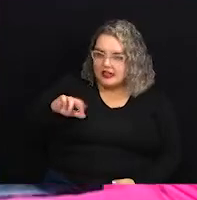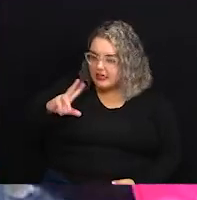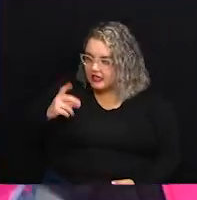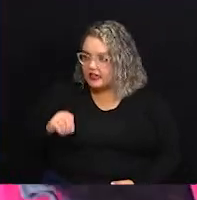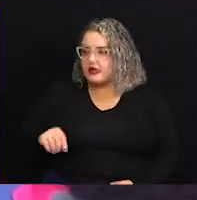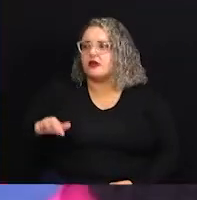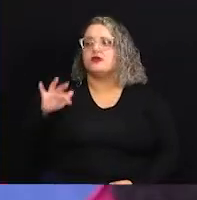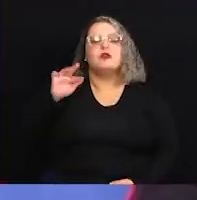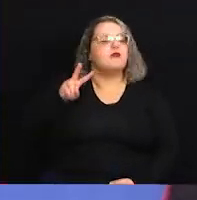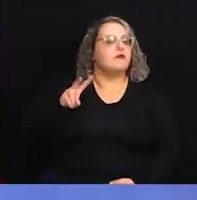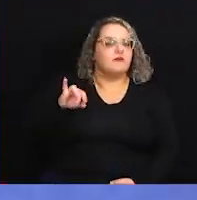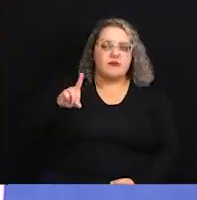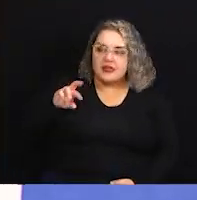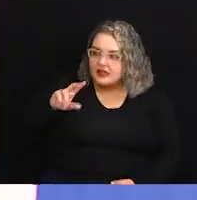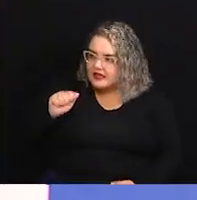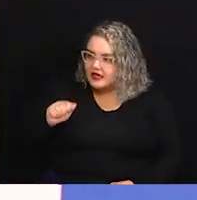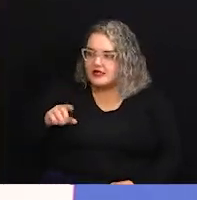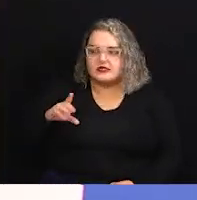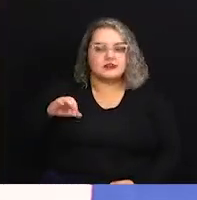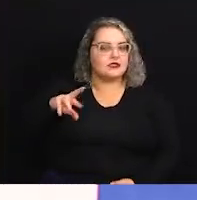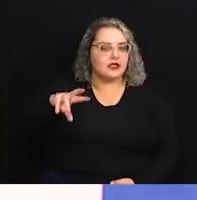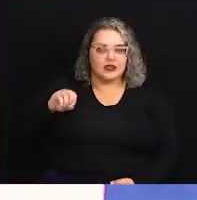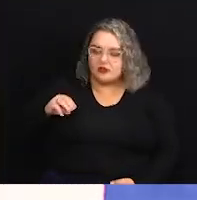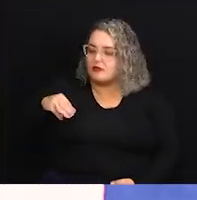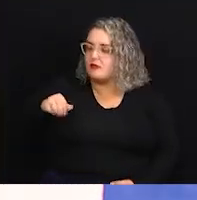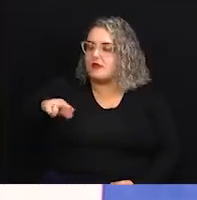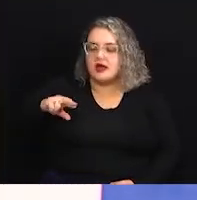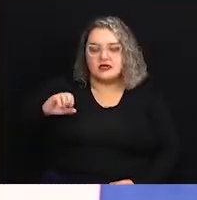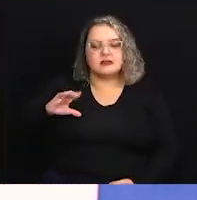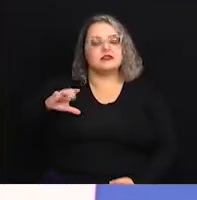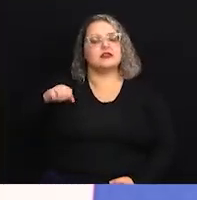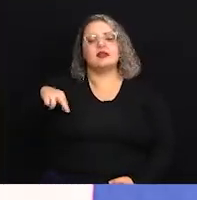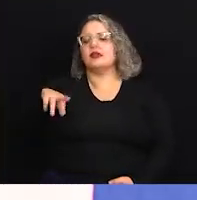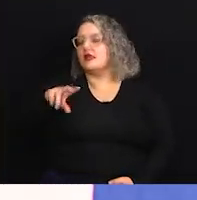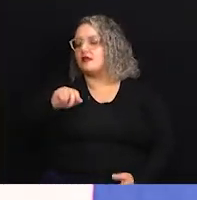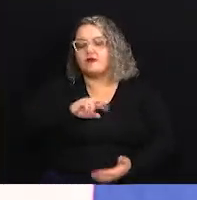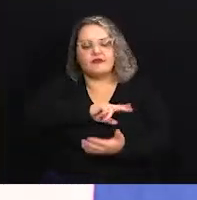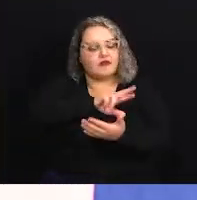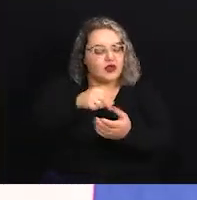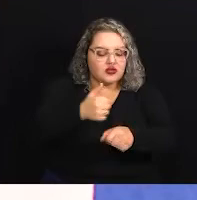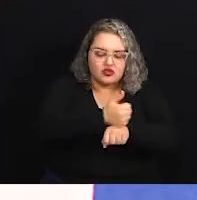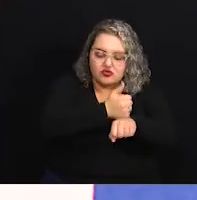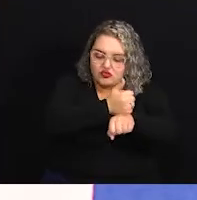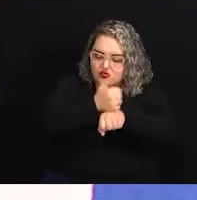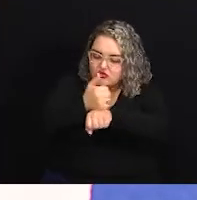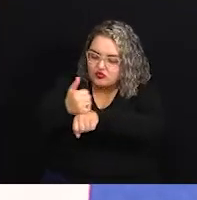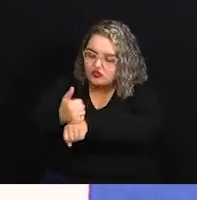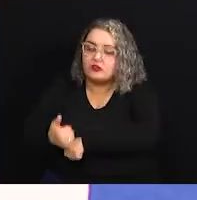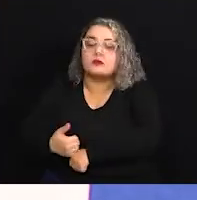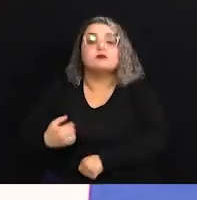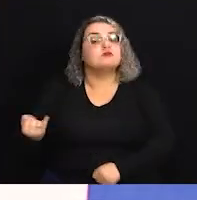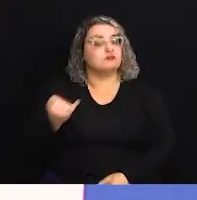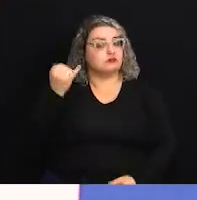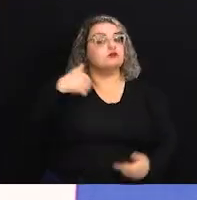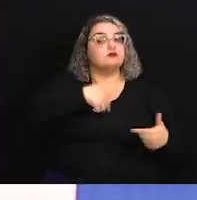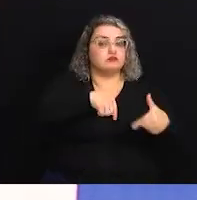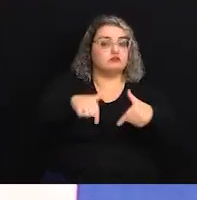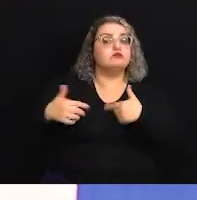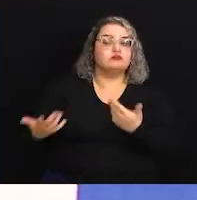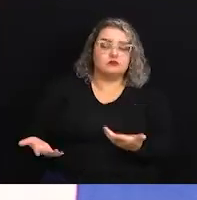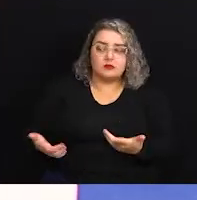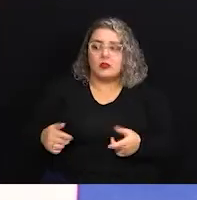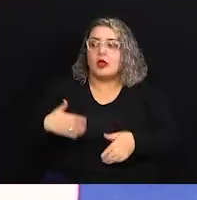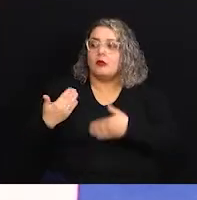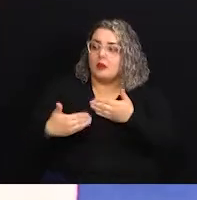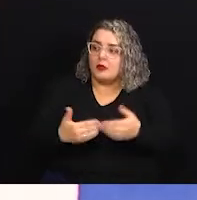funileiro, vidraceiro, marceneiro, tem um papel muito importante no nosso trabalho. E depois